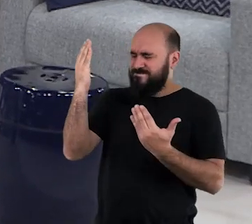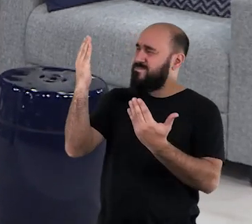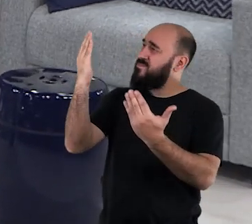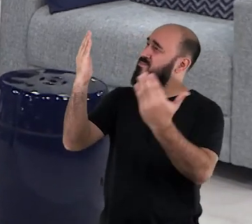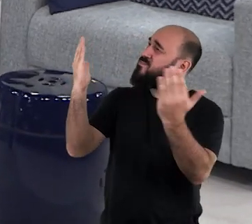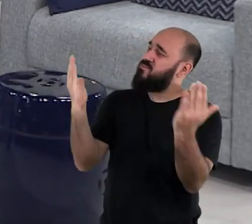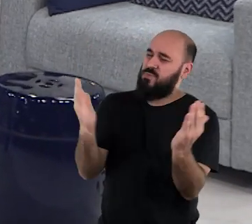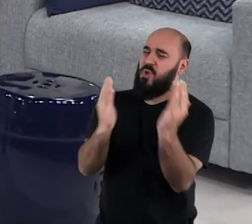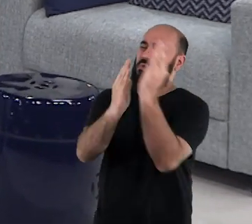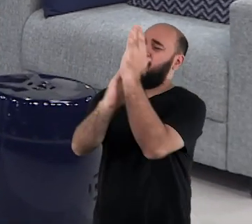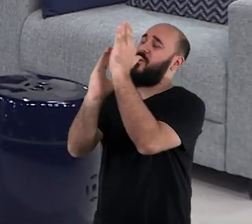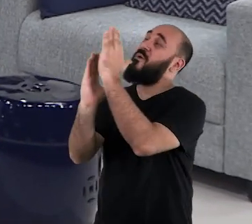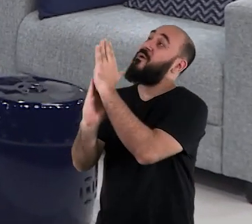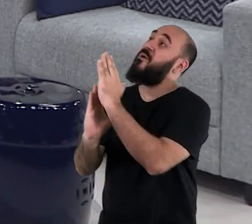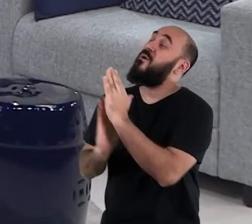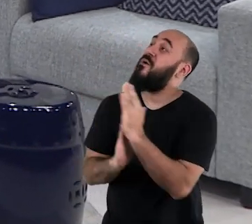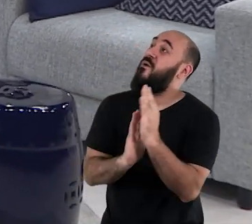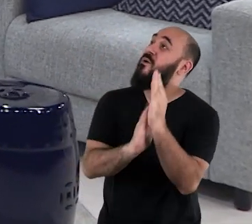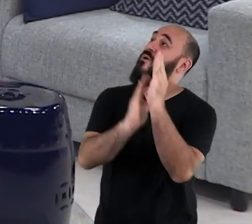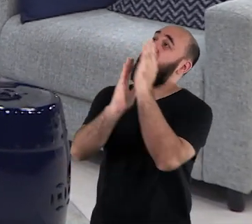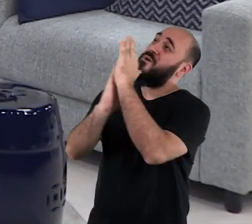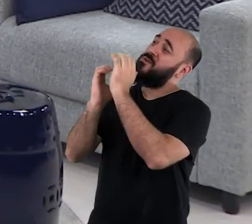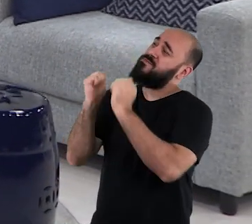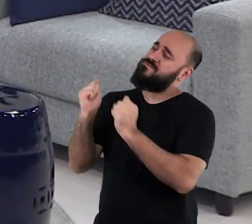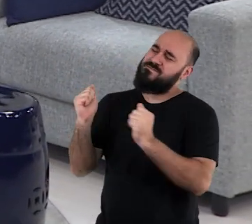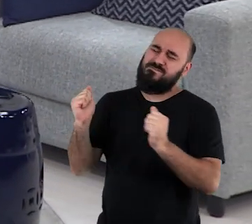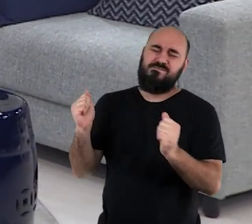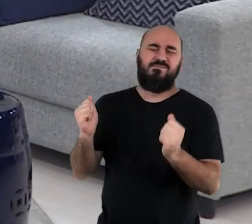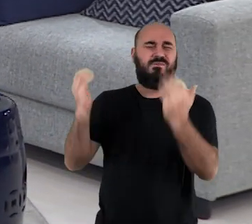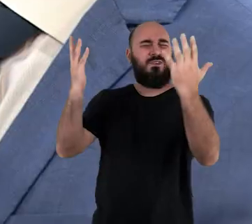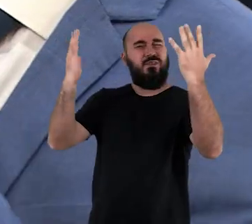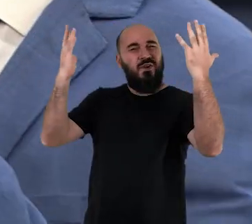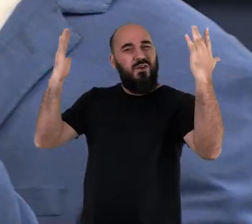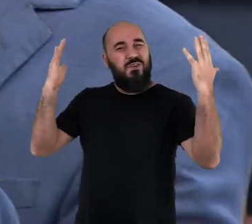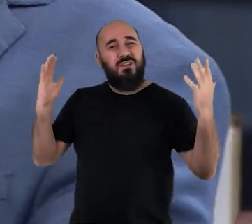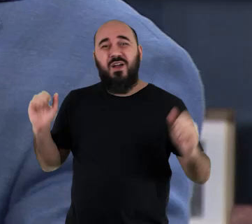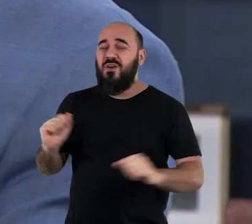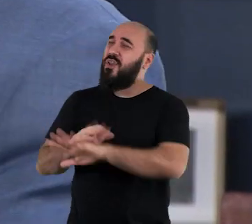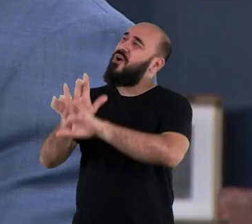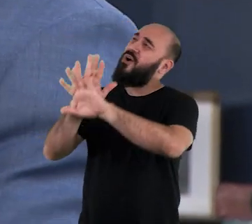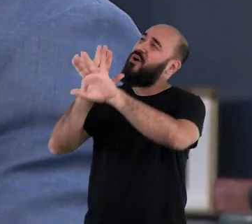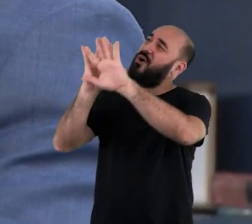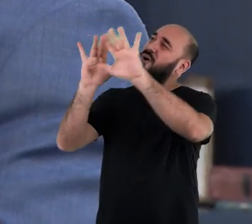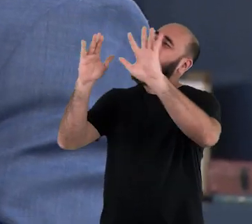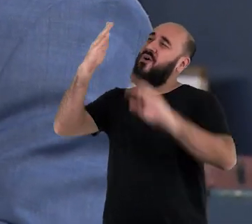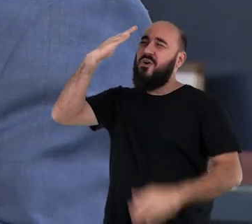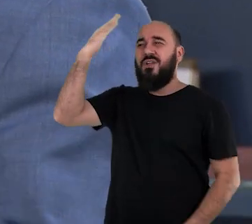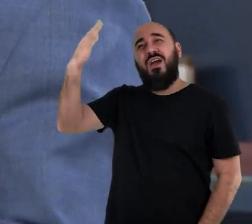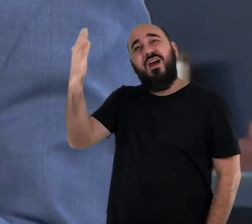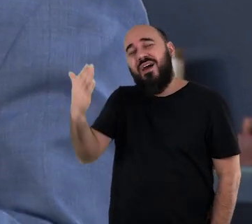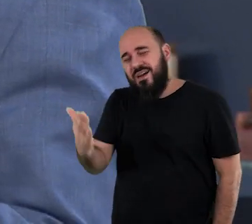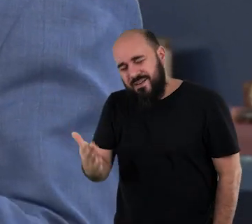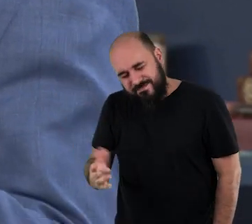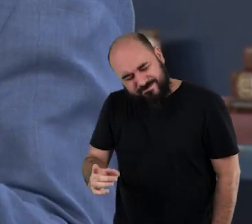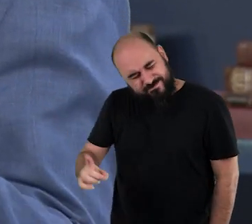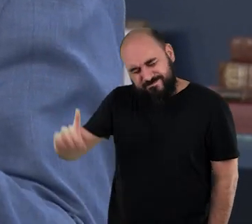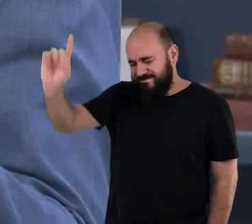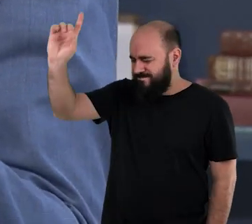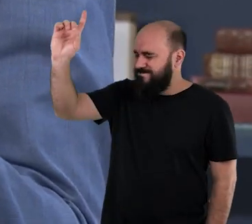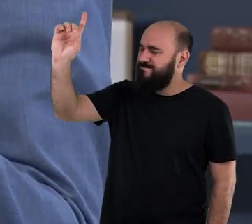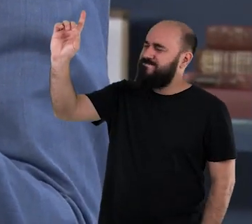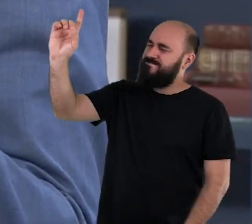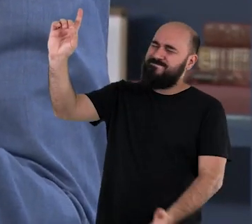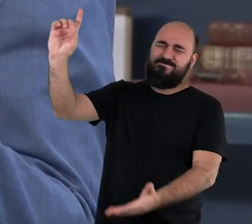o nosso louvor. A Deus seja glória.